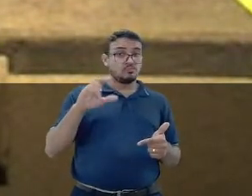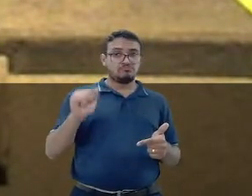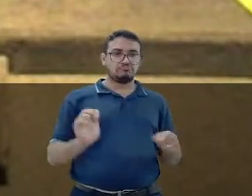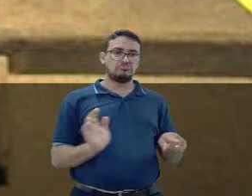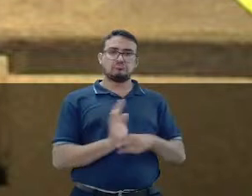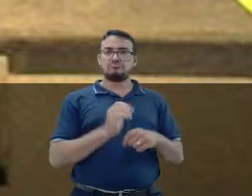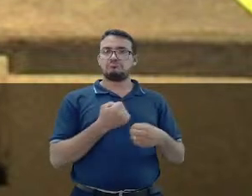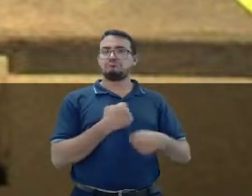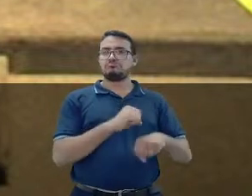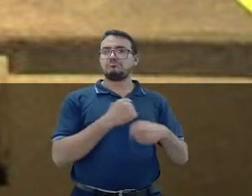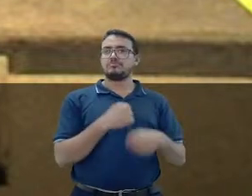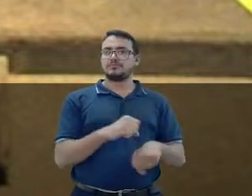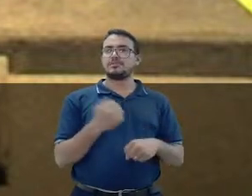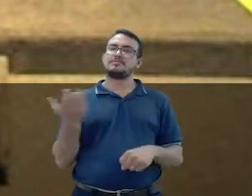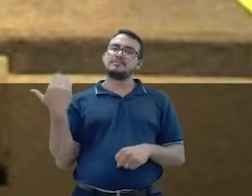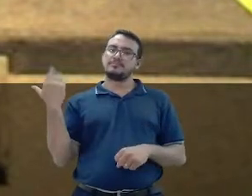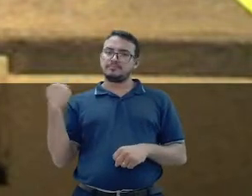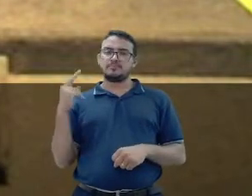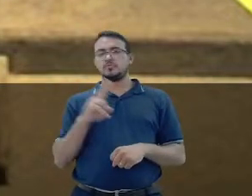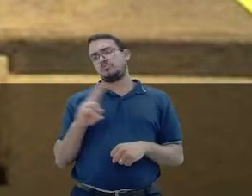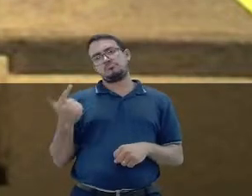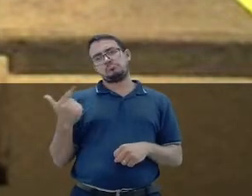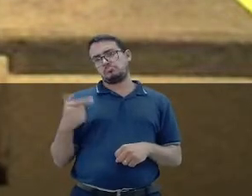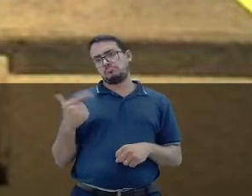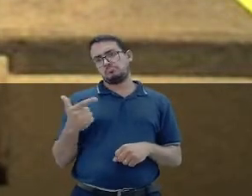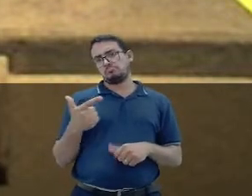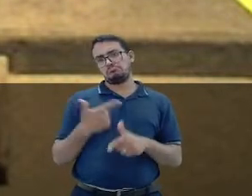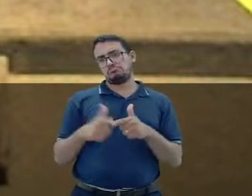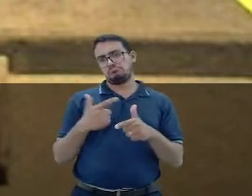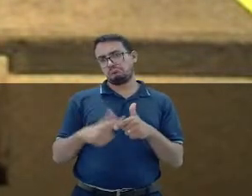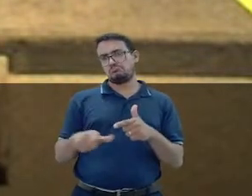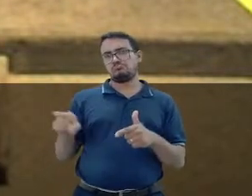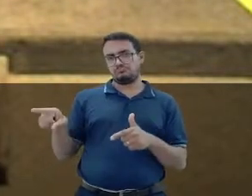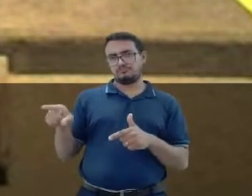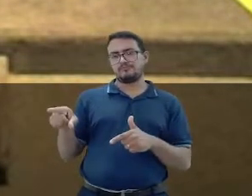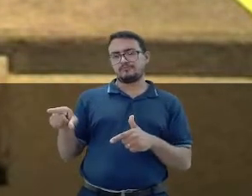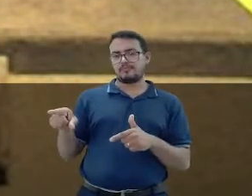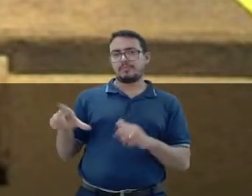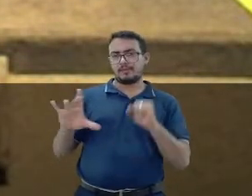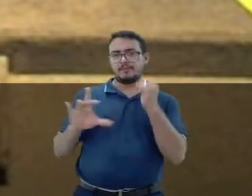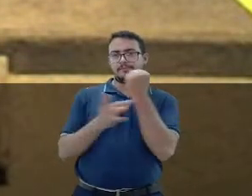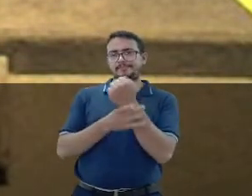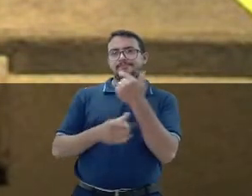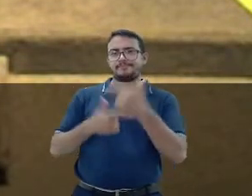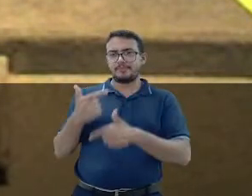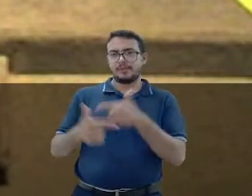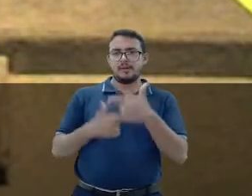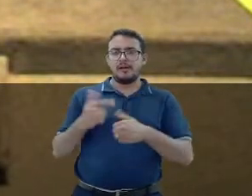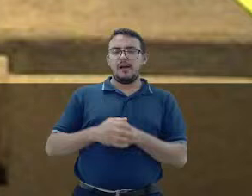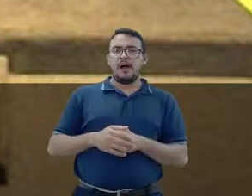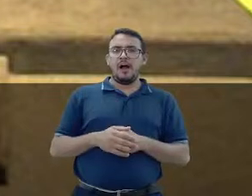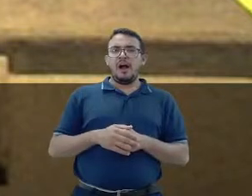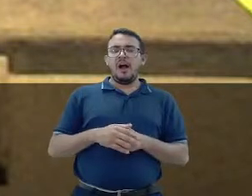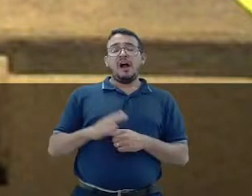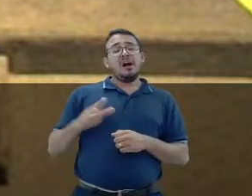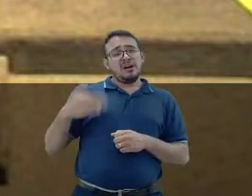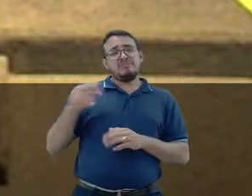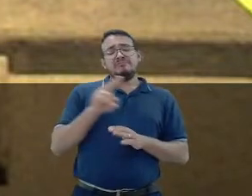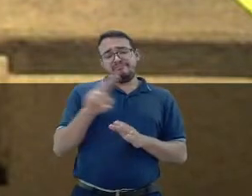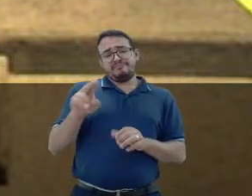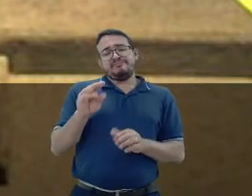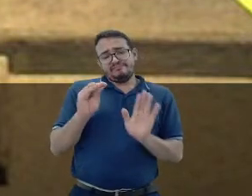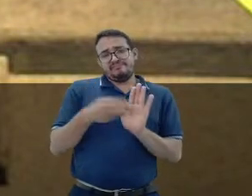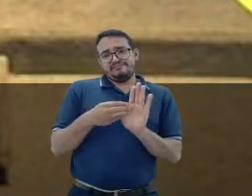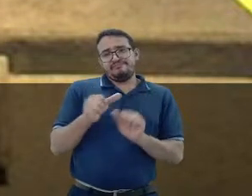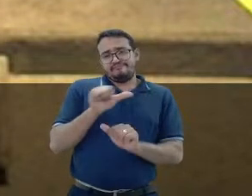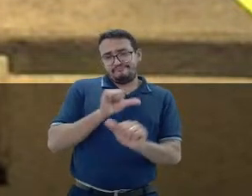nomenclatura, talvez por um problema lá com o pessoal da segurança do técnico de segurança do trabalho, mas que foi corrigida. Porém,